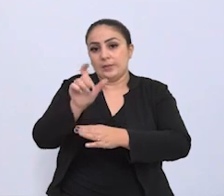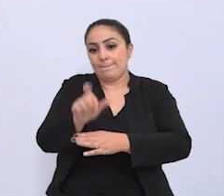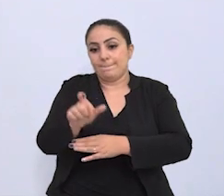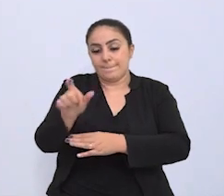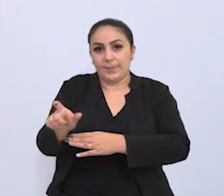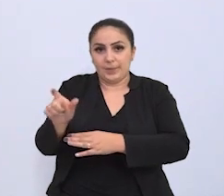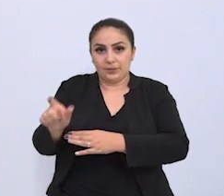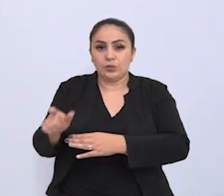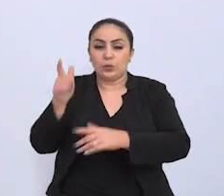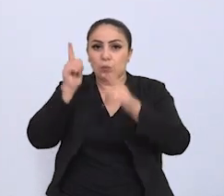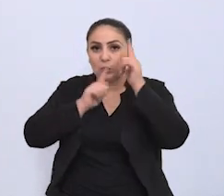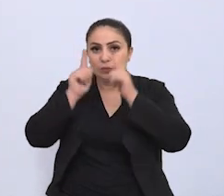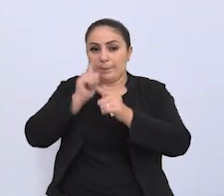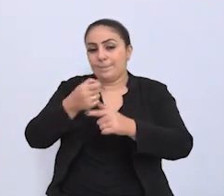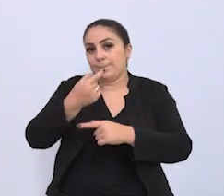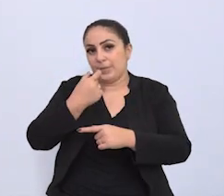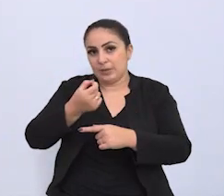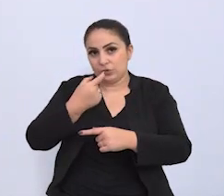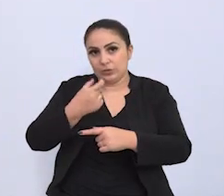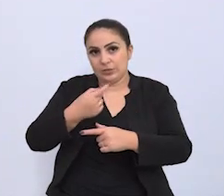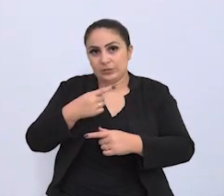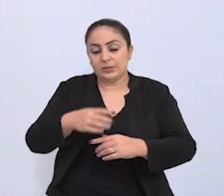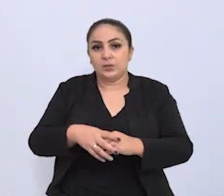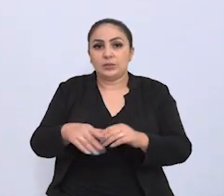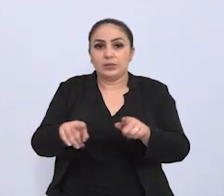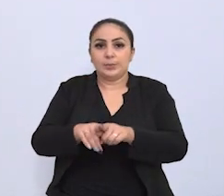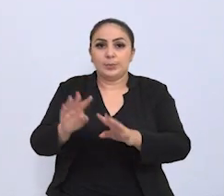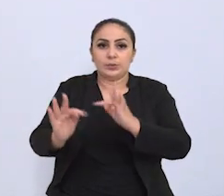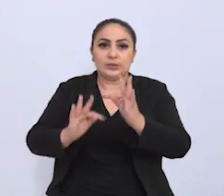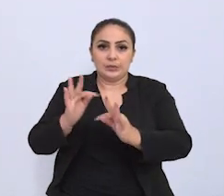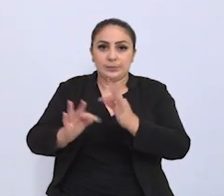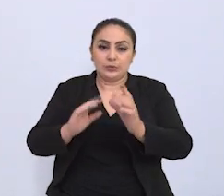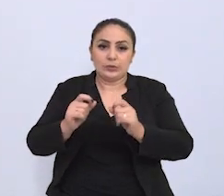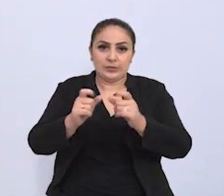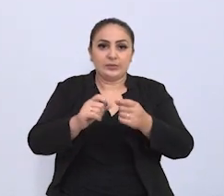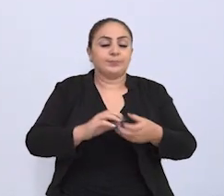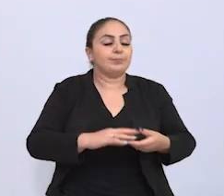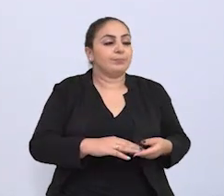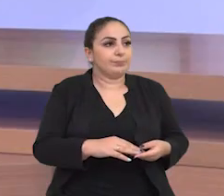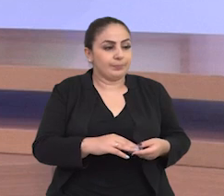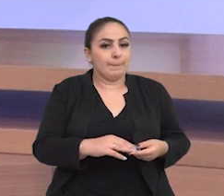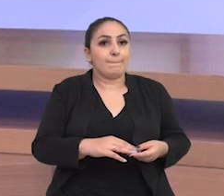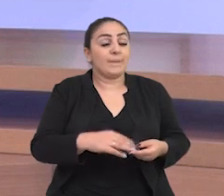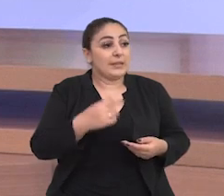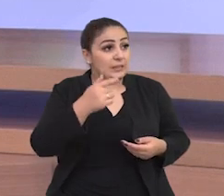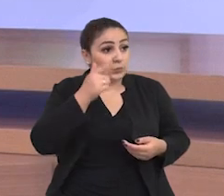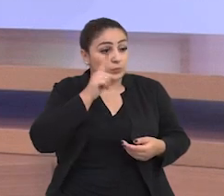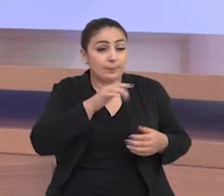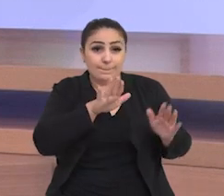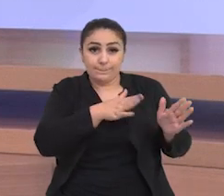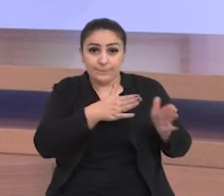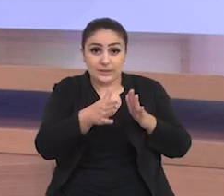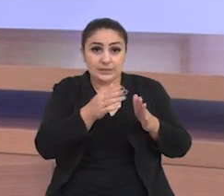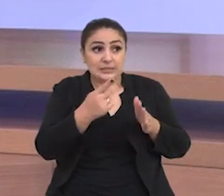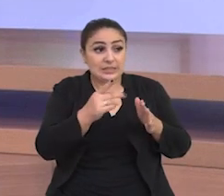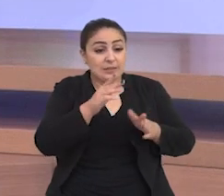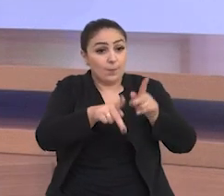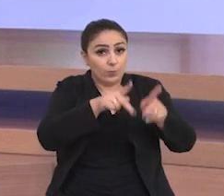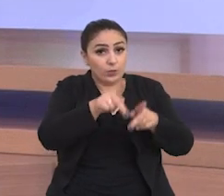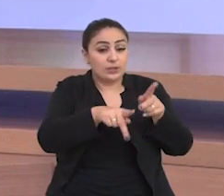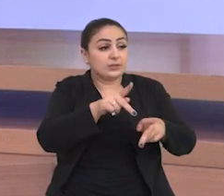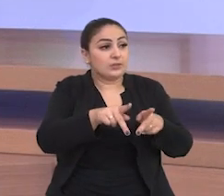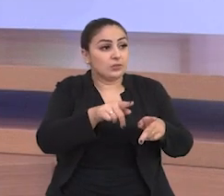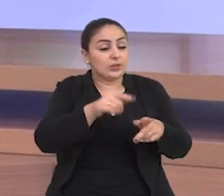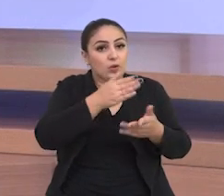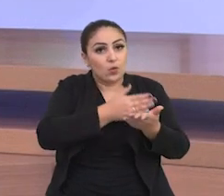pacientes na conquista das medicações para o tratamento do Câmara. E foi com a proximidade desse